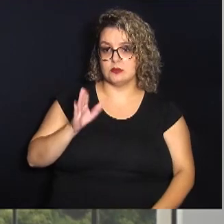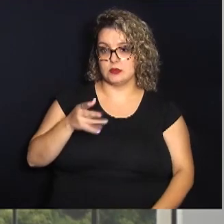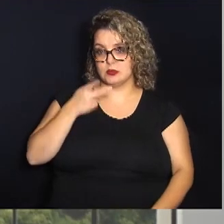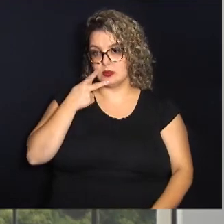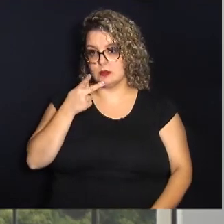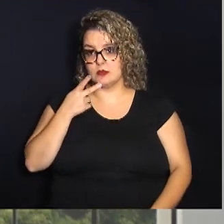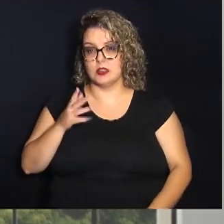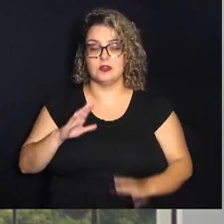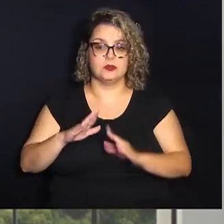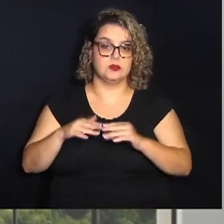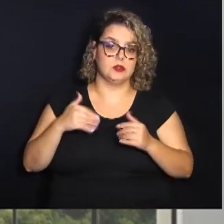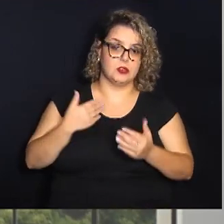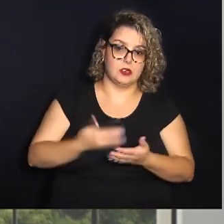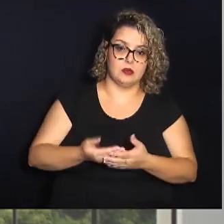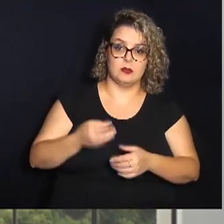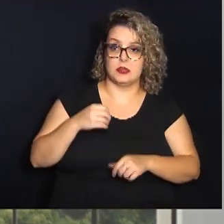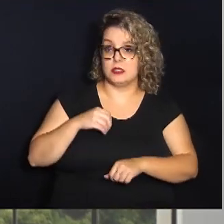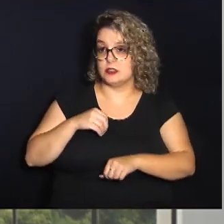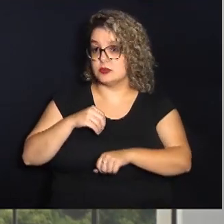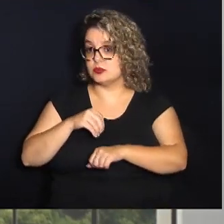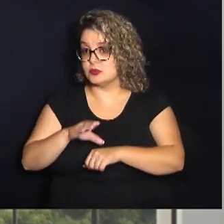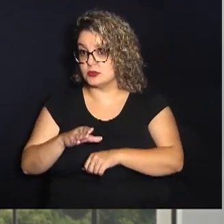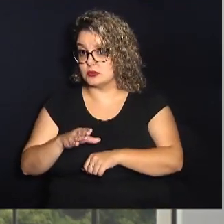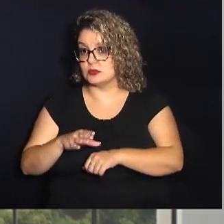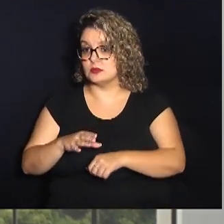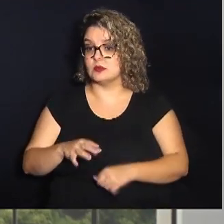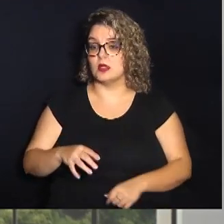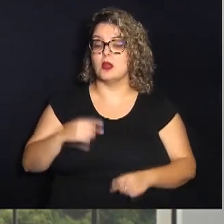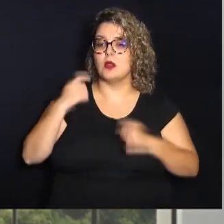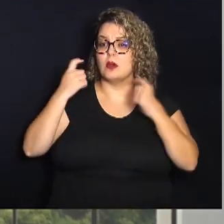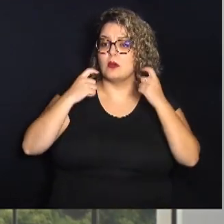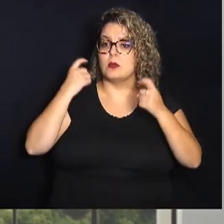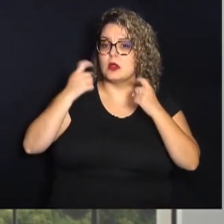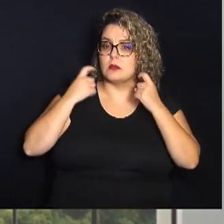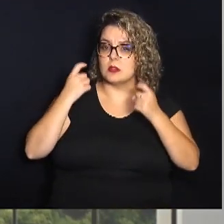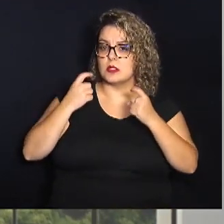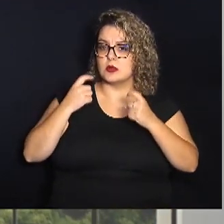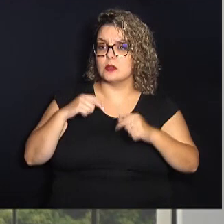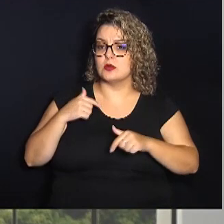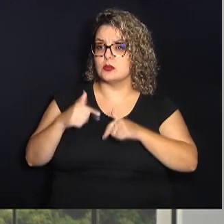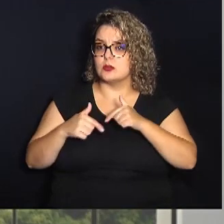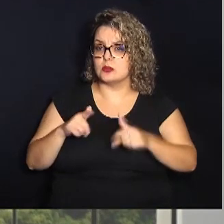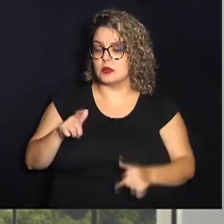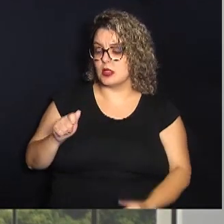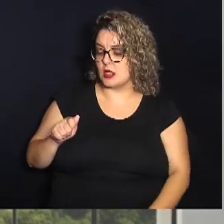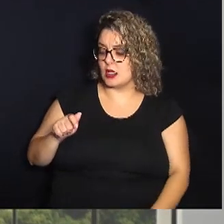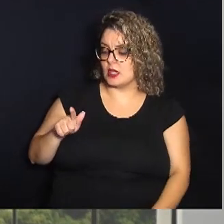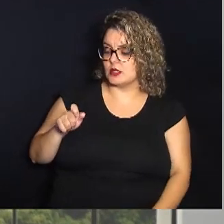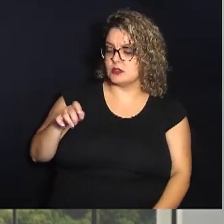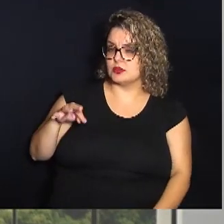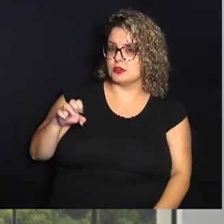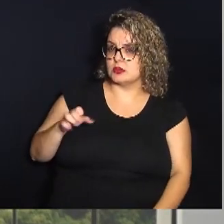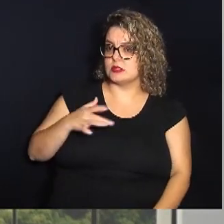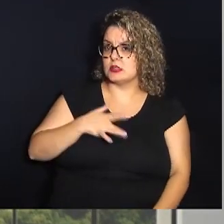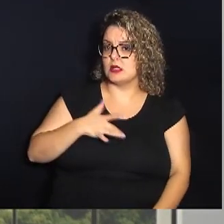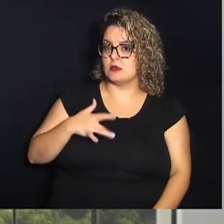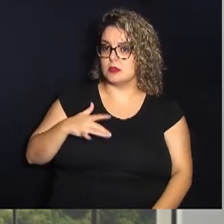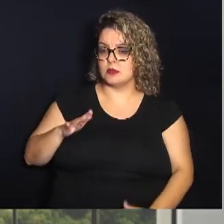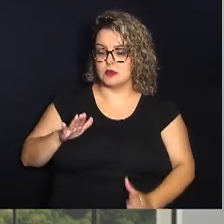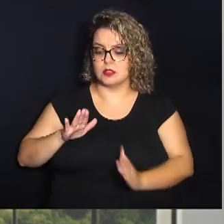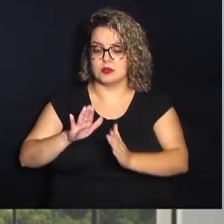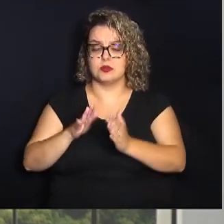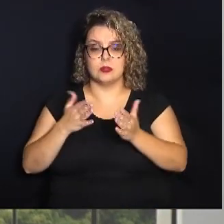né? Requerimentos, indicações sobre a preocupação com o trabalho dos agentes de saúde, que estão na linha de frente,